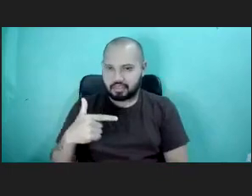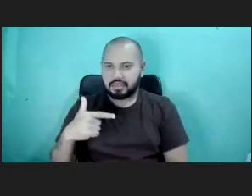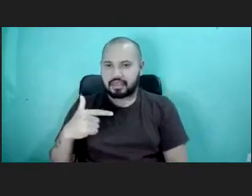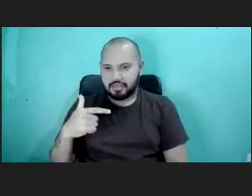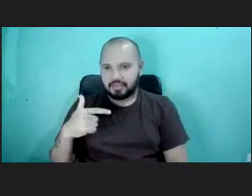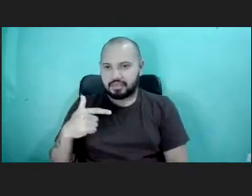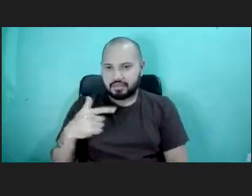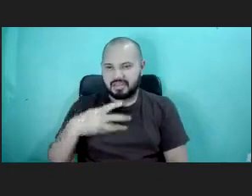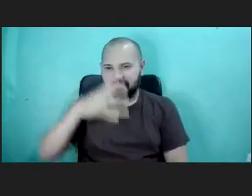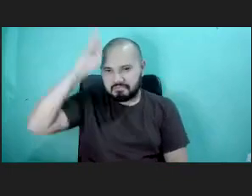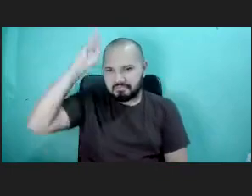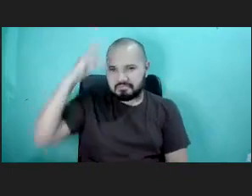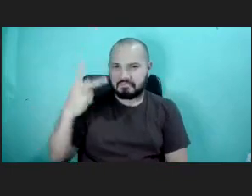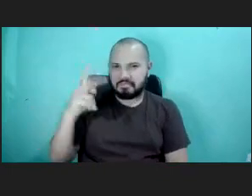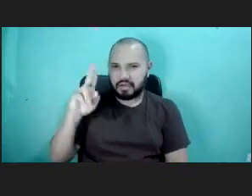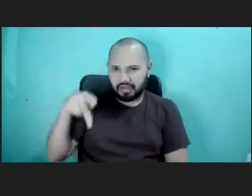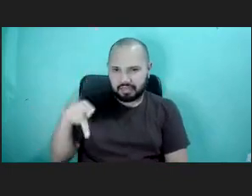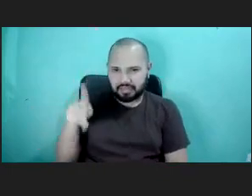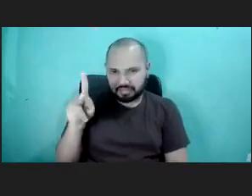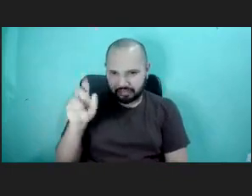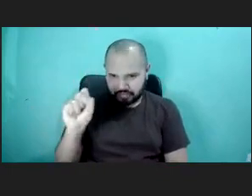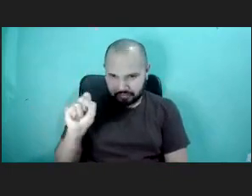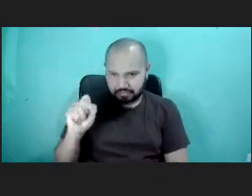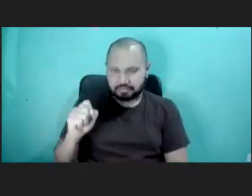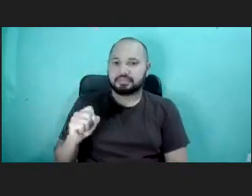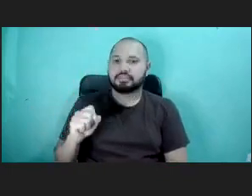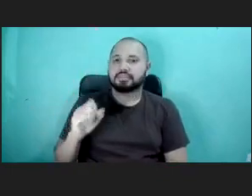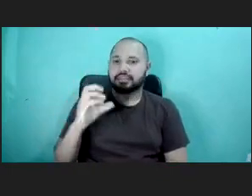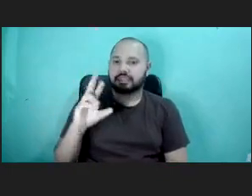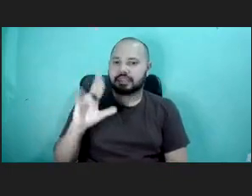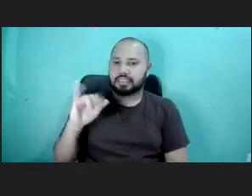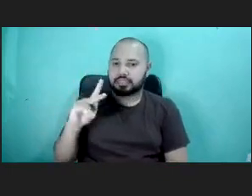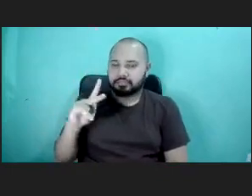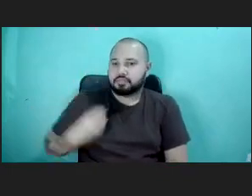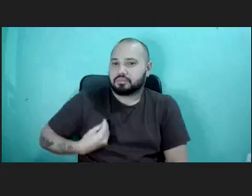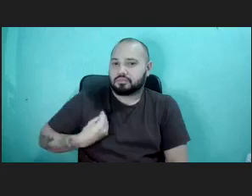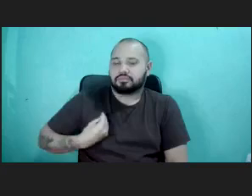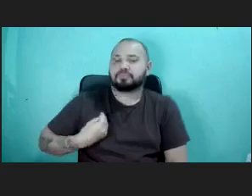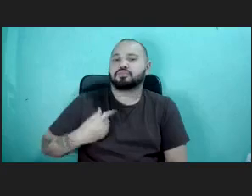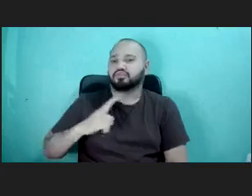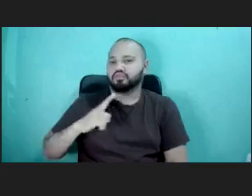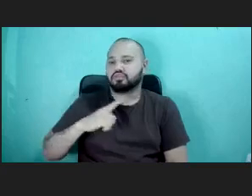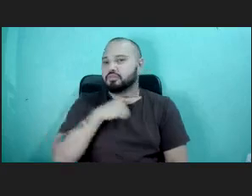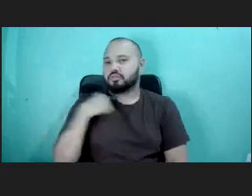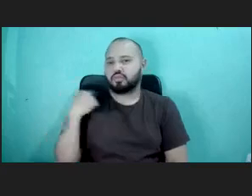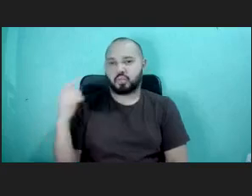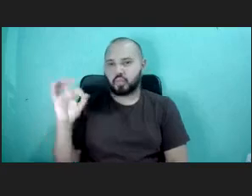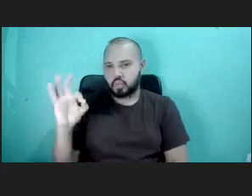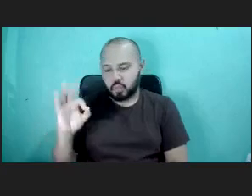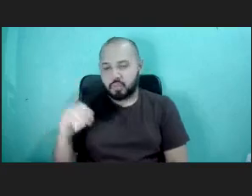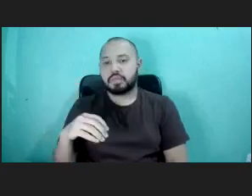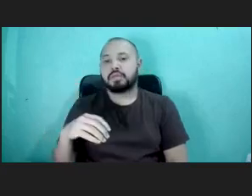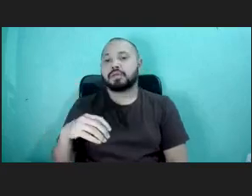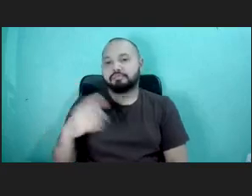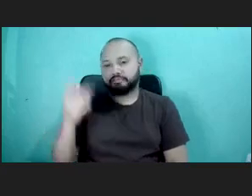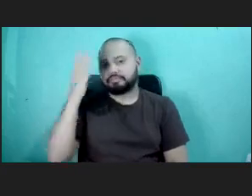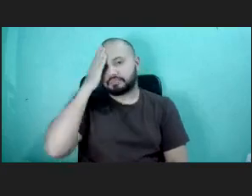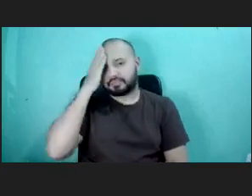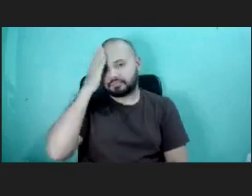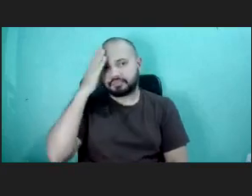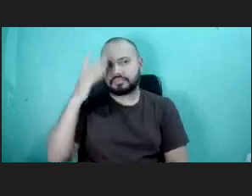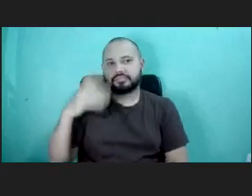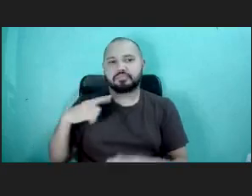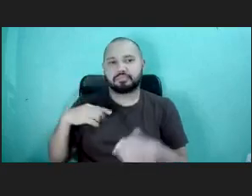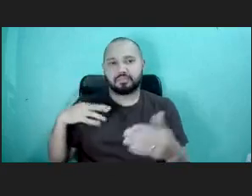nessa reivindicação da diferença, né? Então, as diferenças, por mais que existam ao longo da